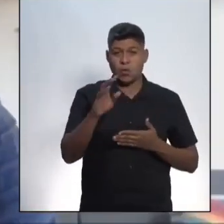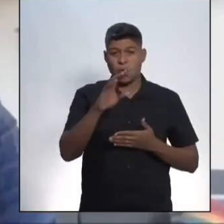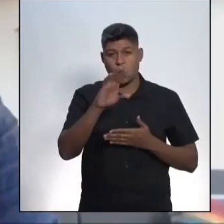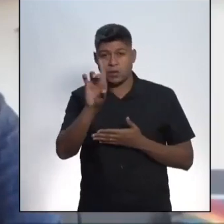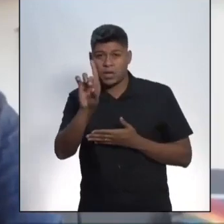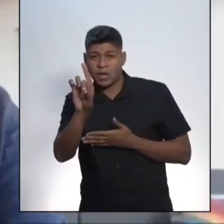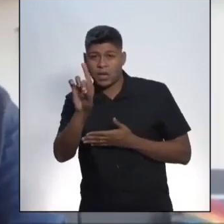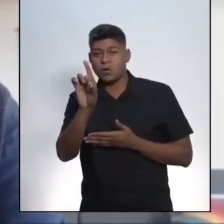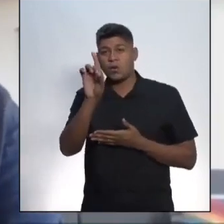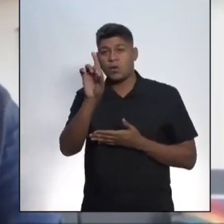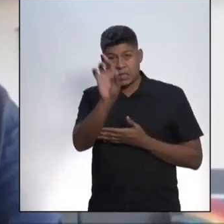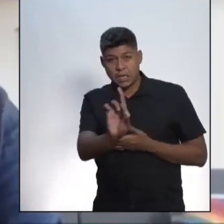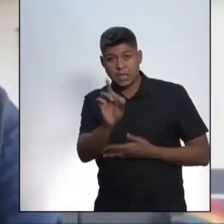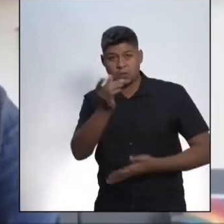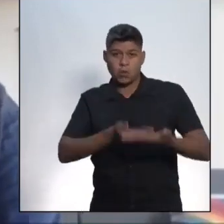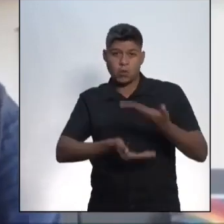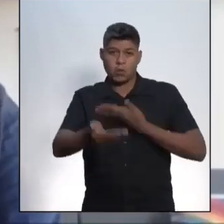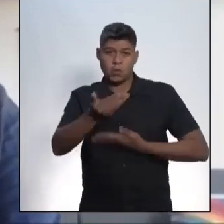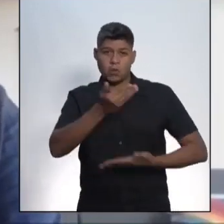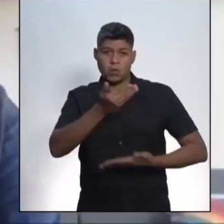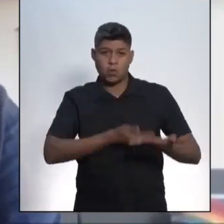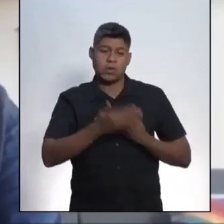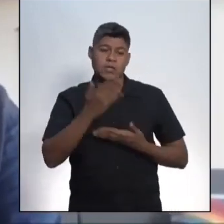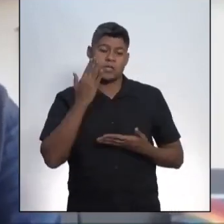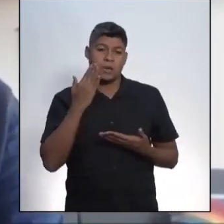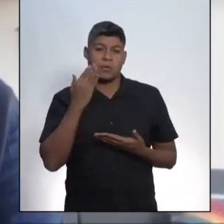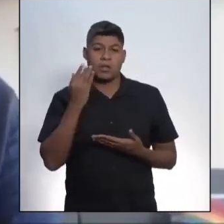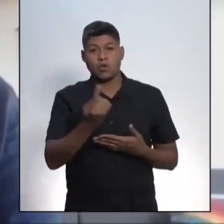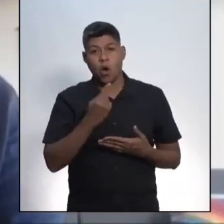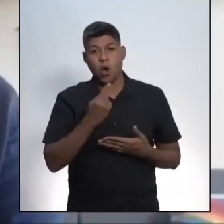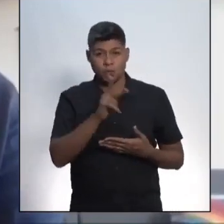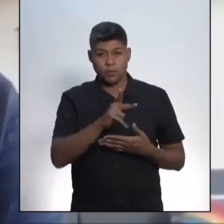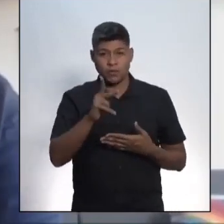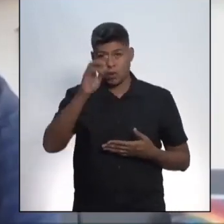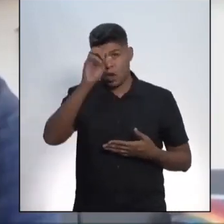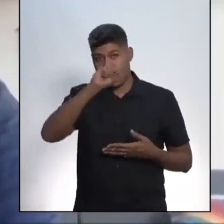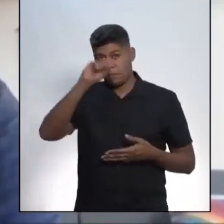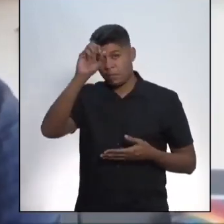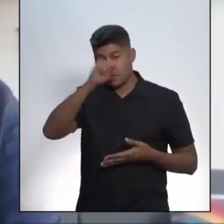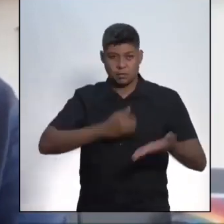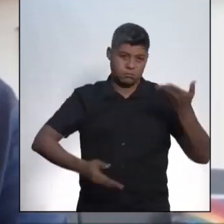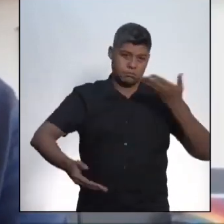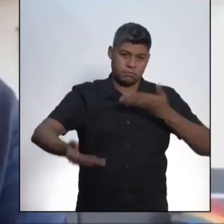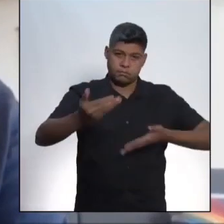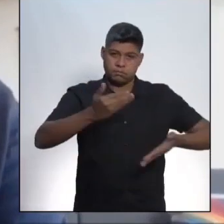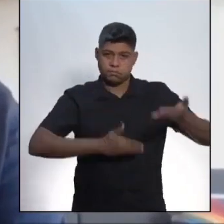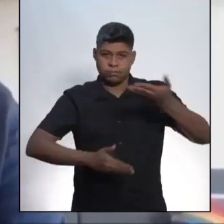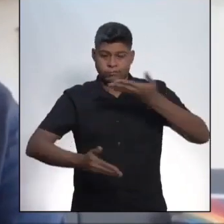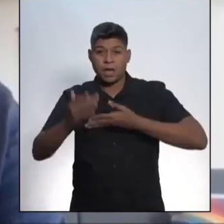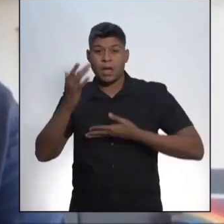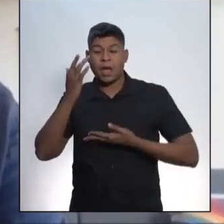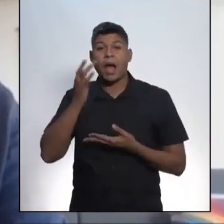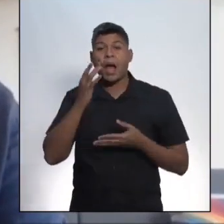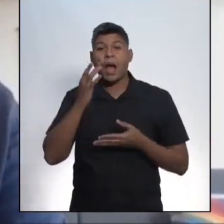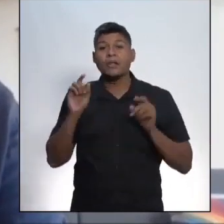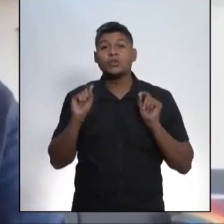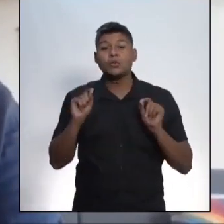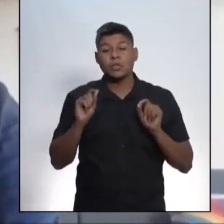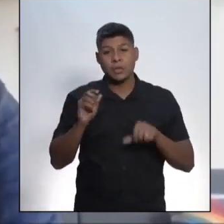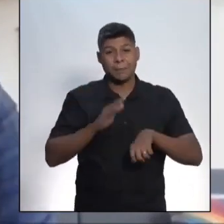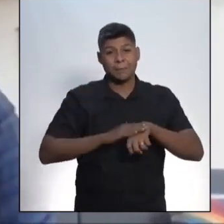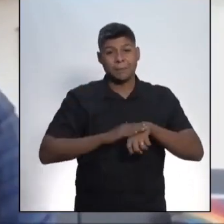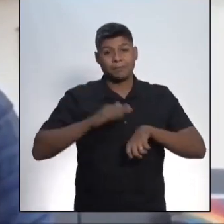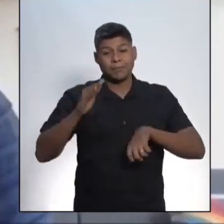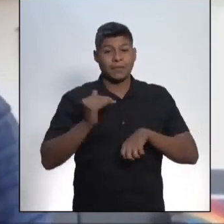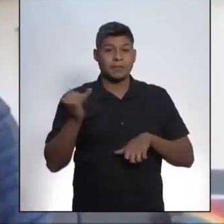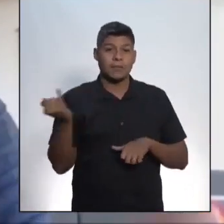e diretoria, para poder trocar. Professor aprende com professor. Então, acho que essa troca é fundamental